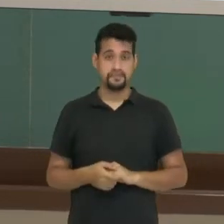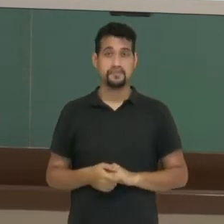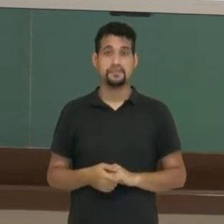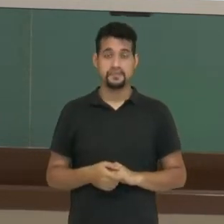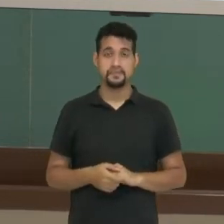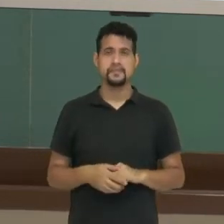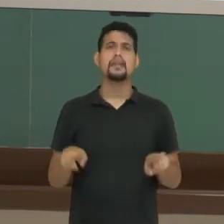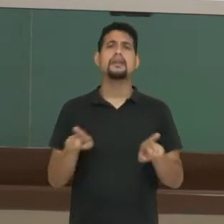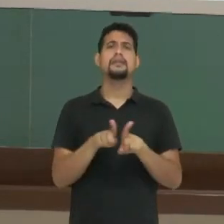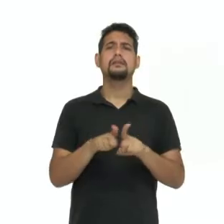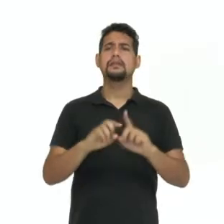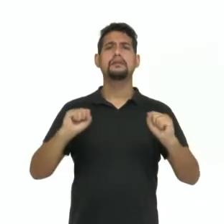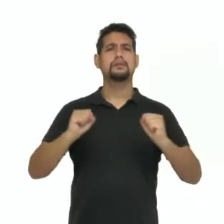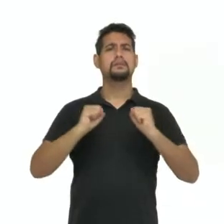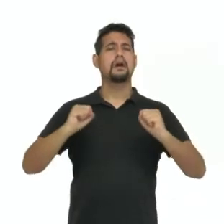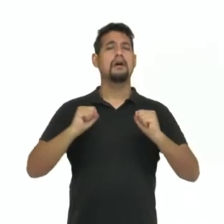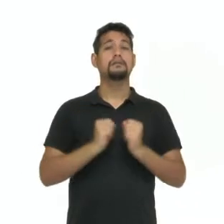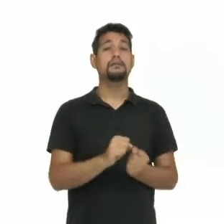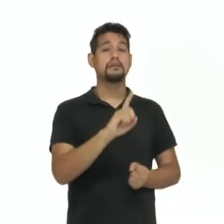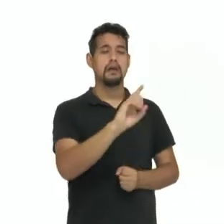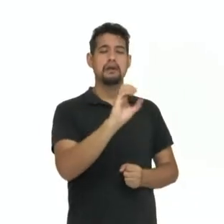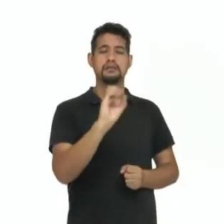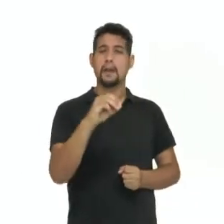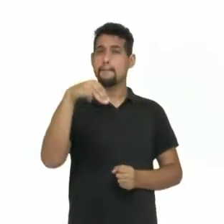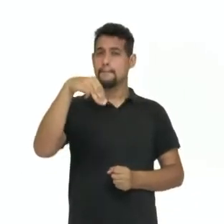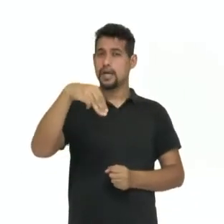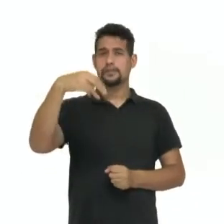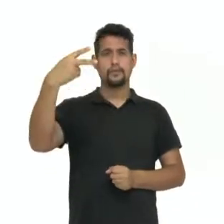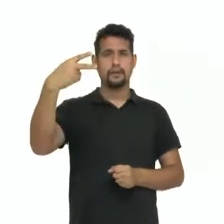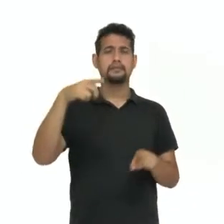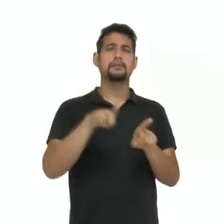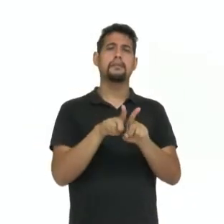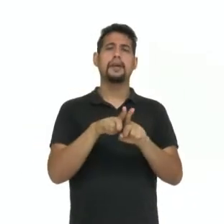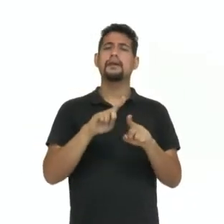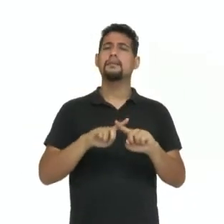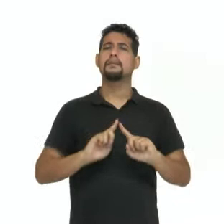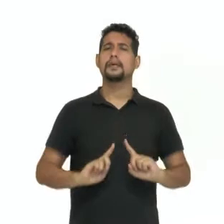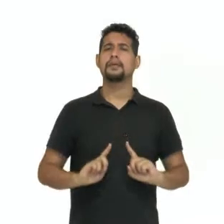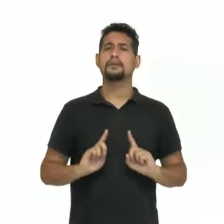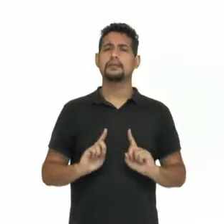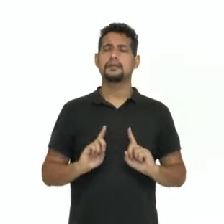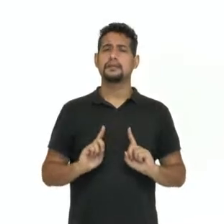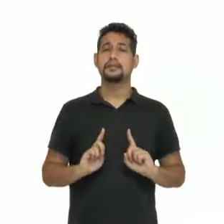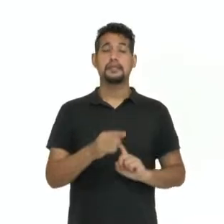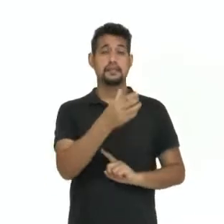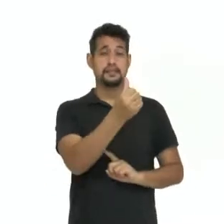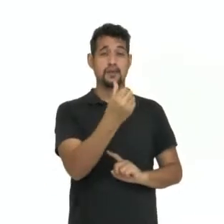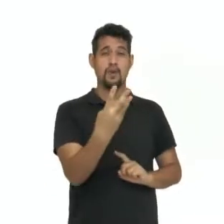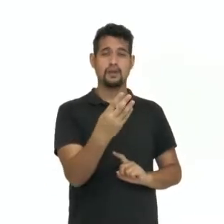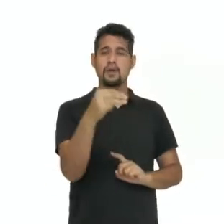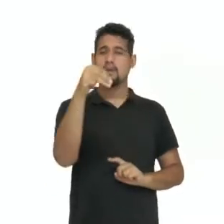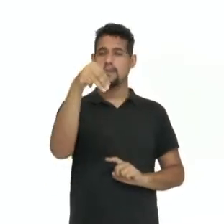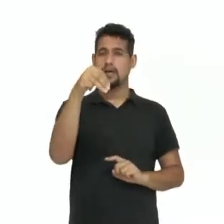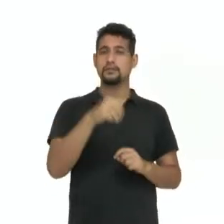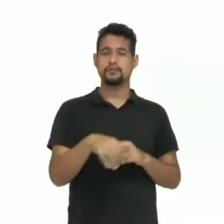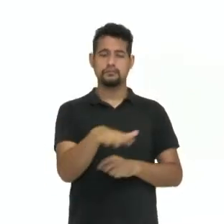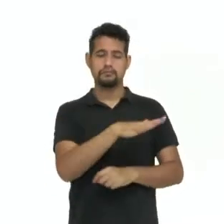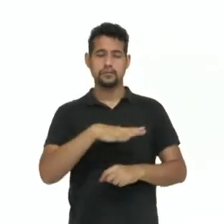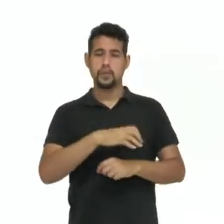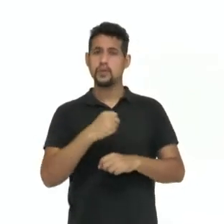tamanho máximo, então, é de 100 metros quadrados, né, sendo que os 64 metros de área de